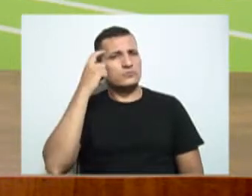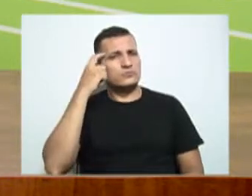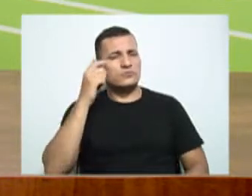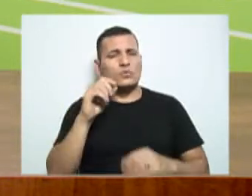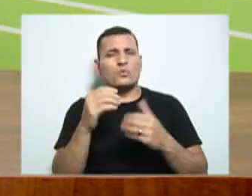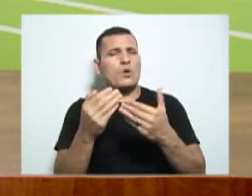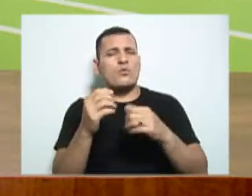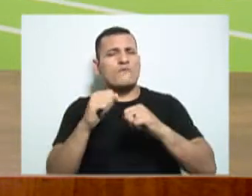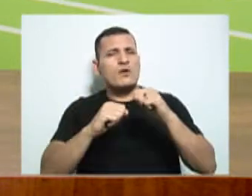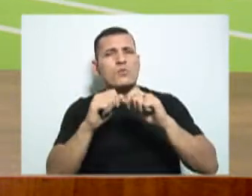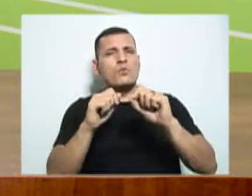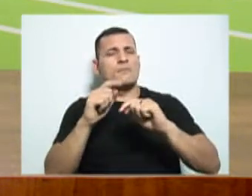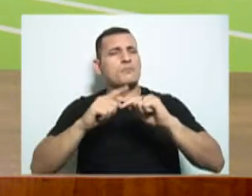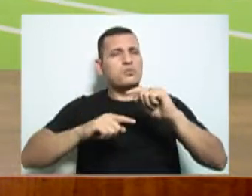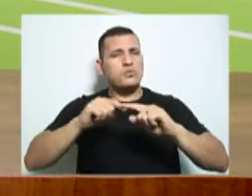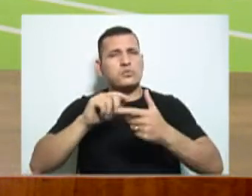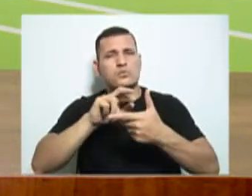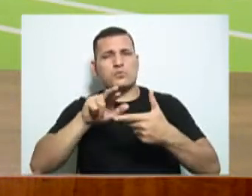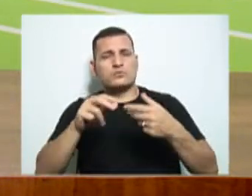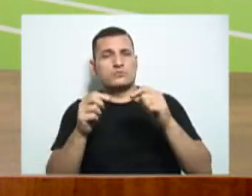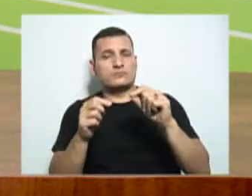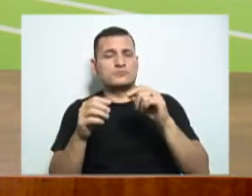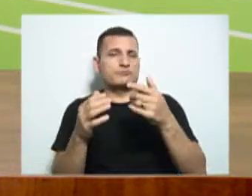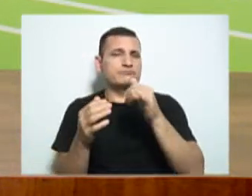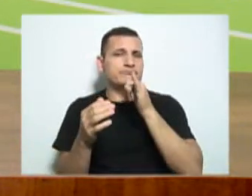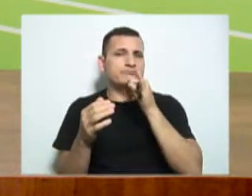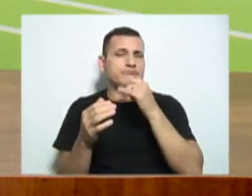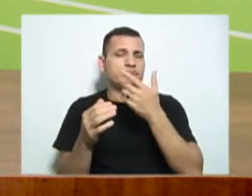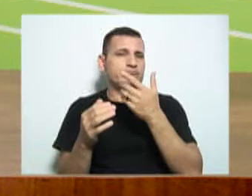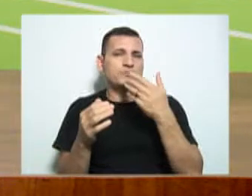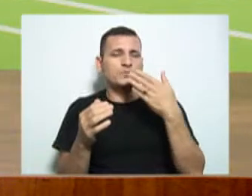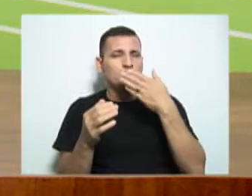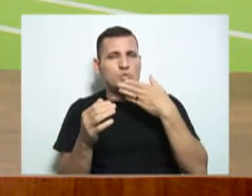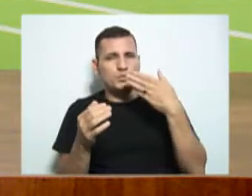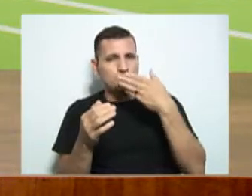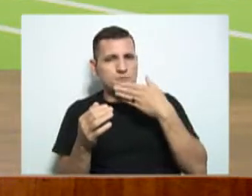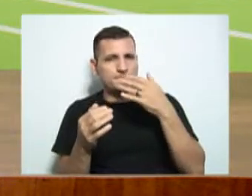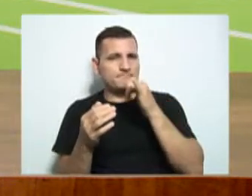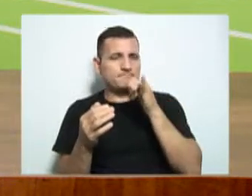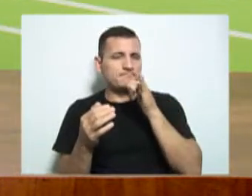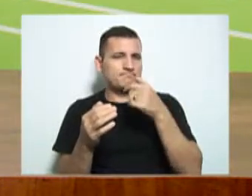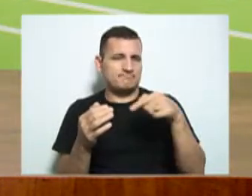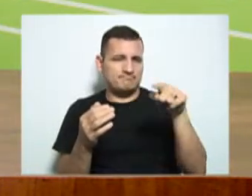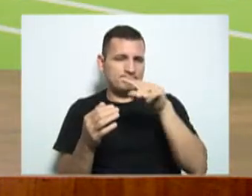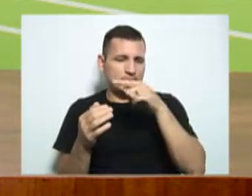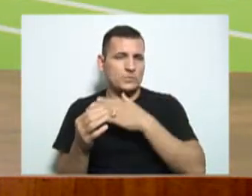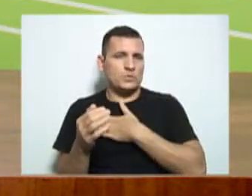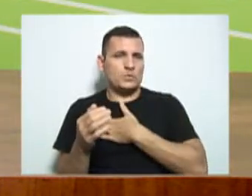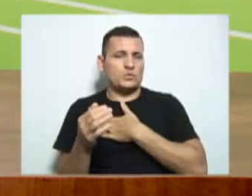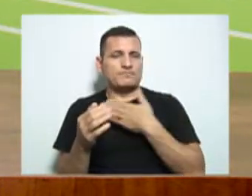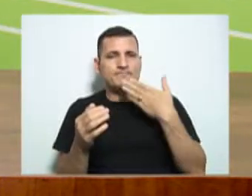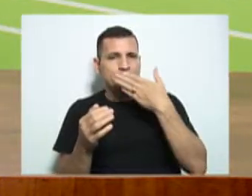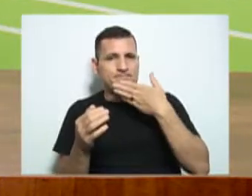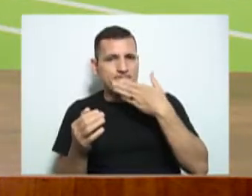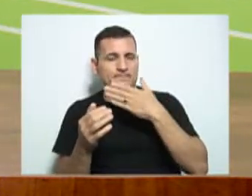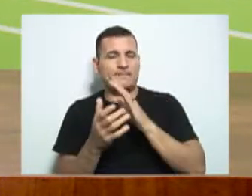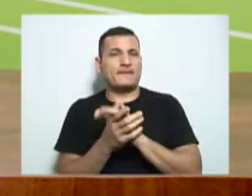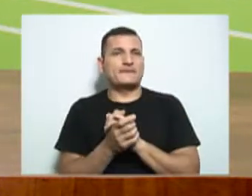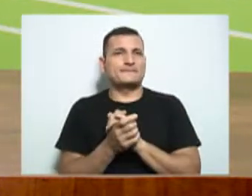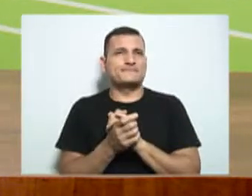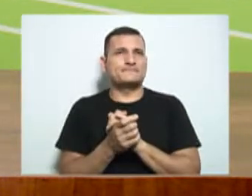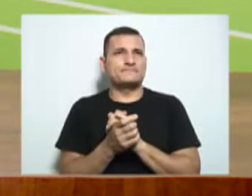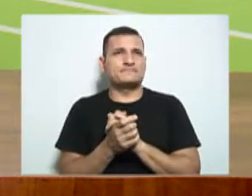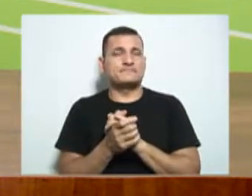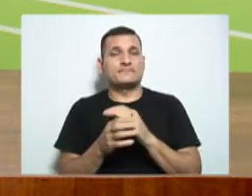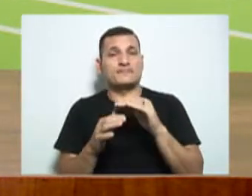Bom, vamos lá. Eu não gosto muito de doce, mas como vocês são adolescentes, eu sei que vocês adoram doces. Então,